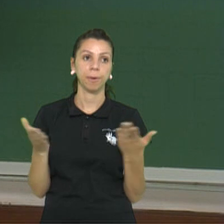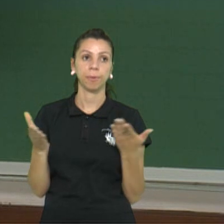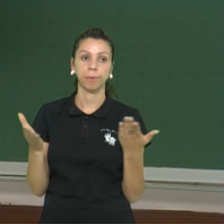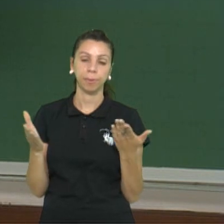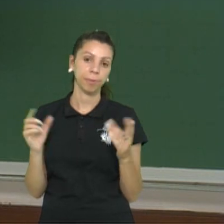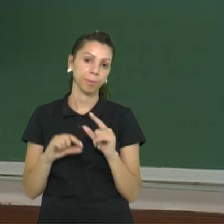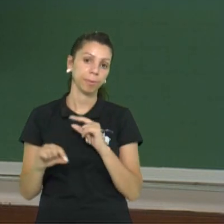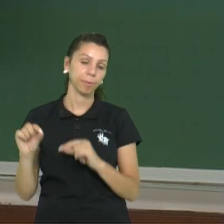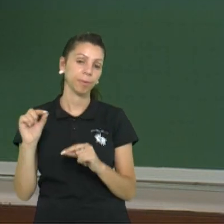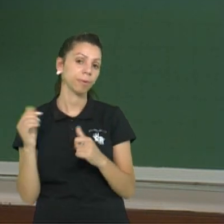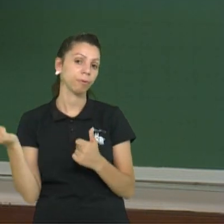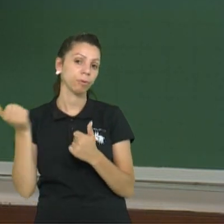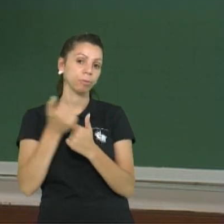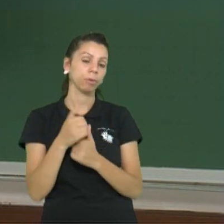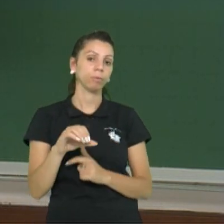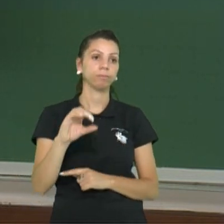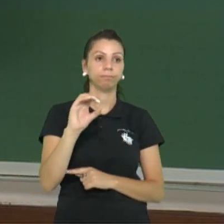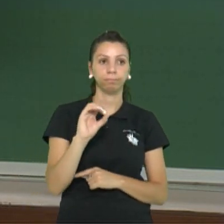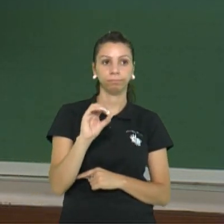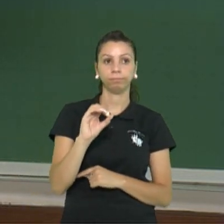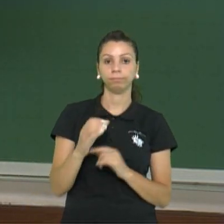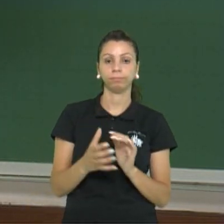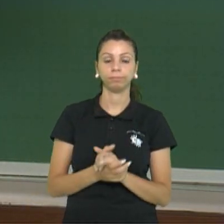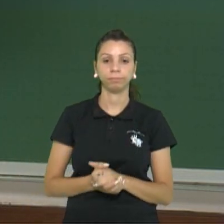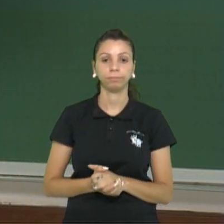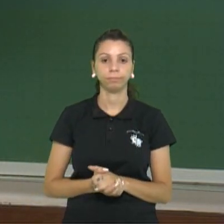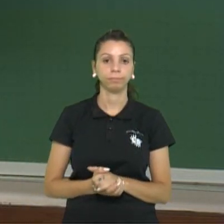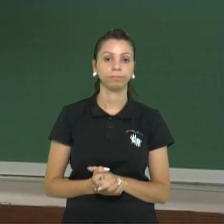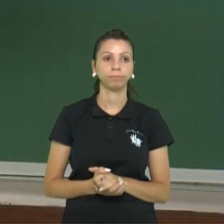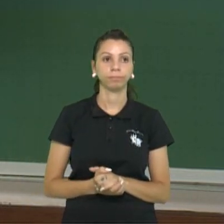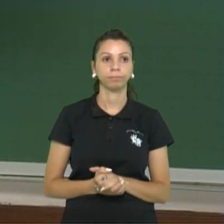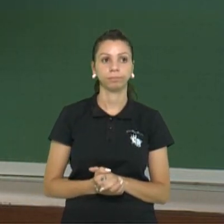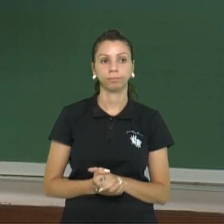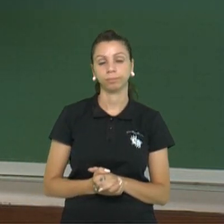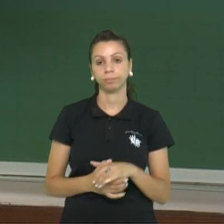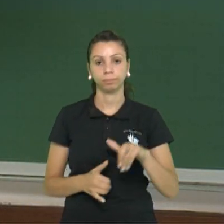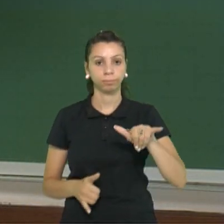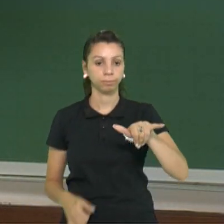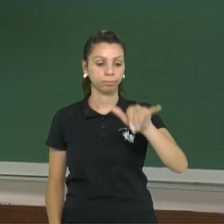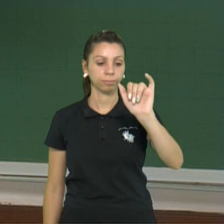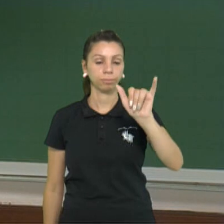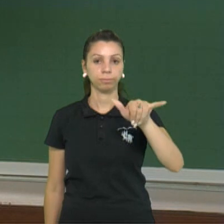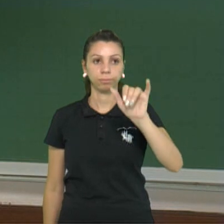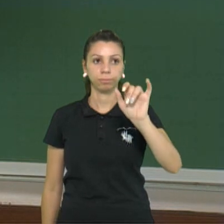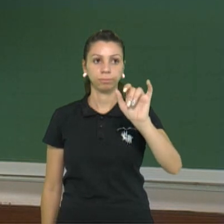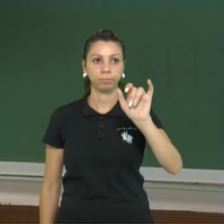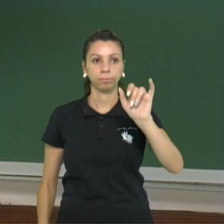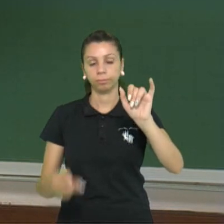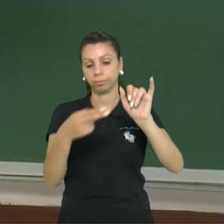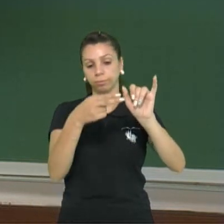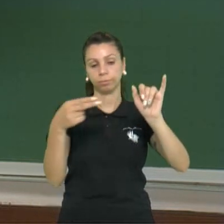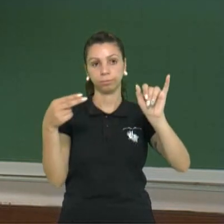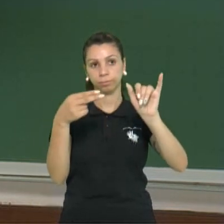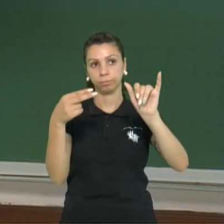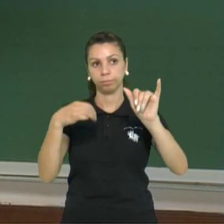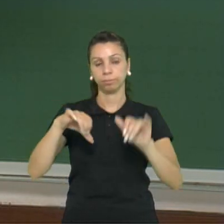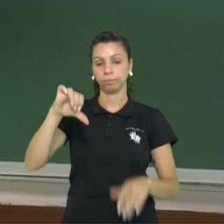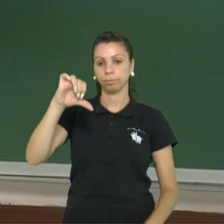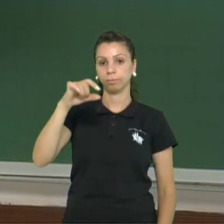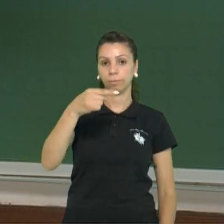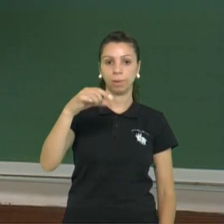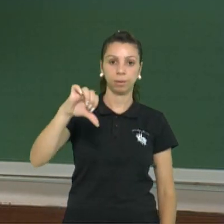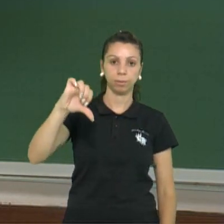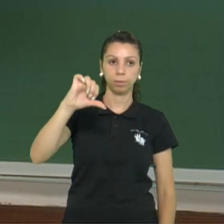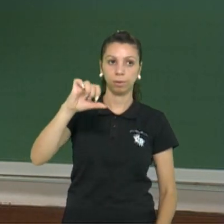minha equação, na minha função. O y do vértice vai ser igual a menos 9 vezes